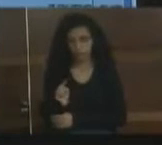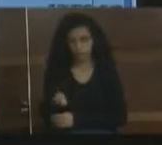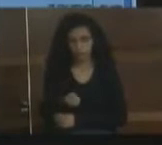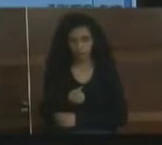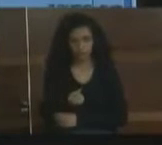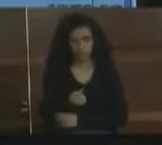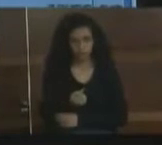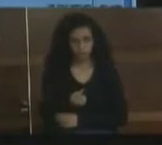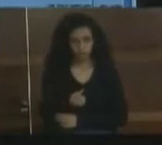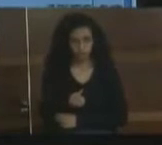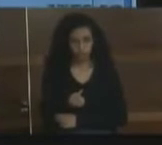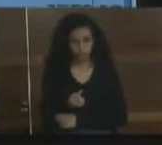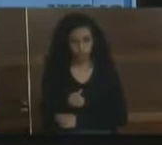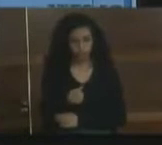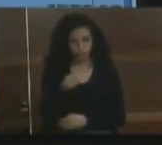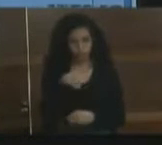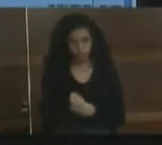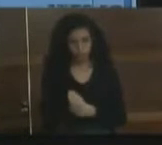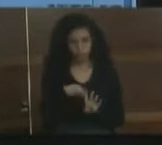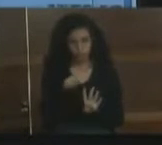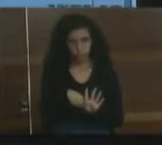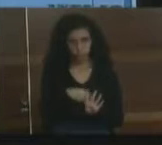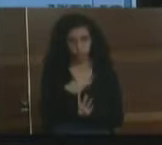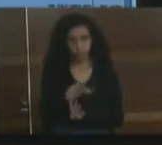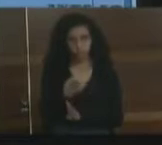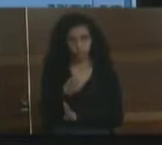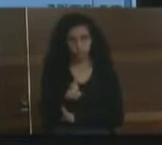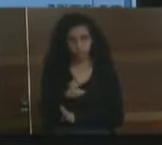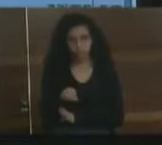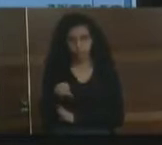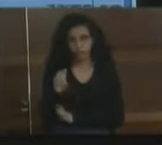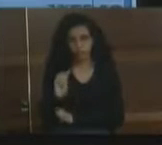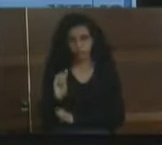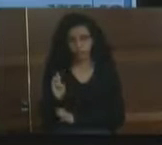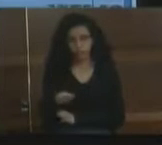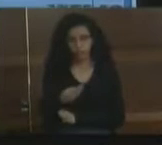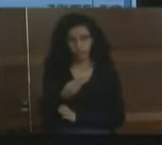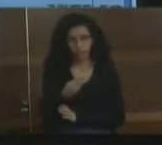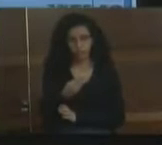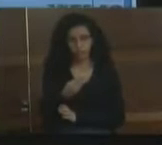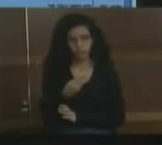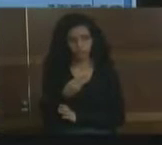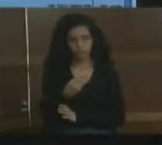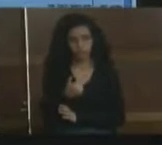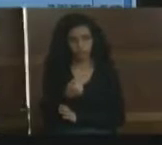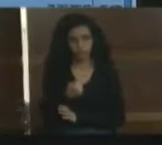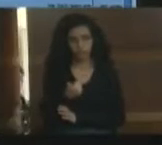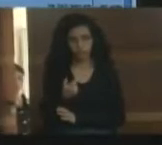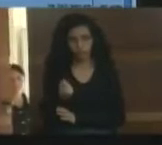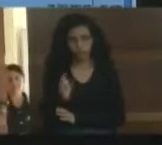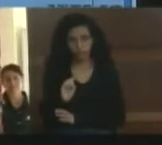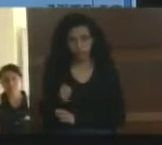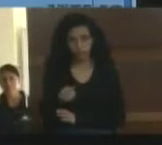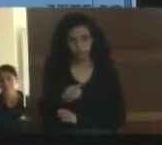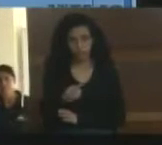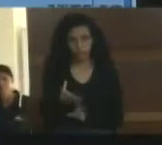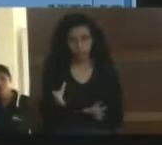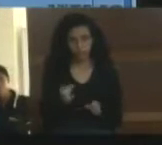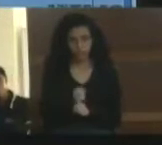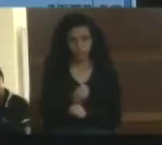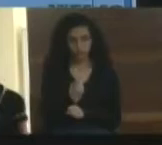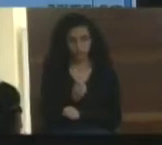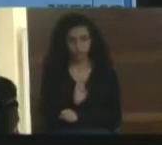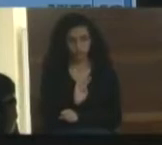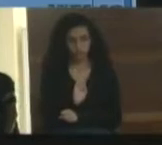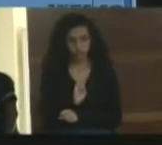551 mil no quadrimestre 449 milhões de 710 mil totalizando 1